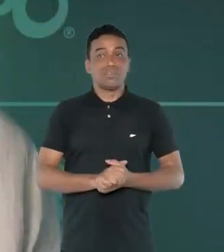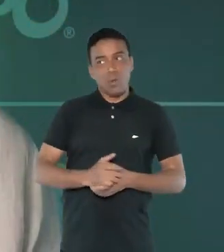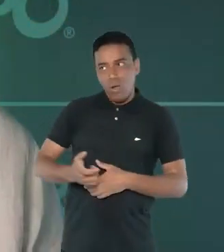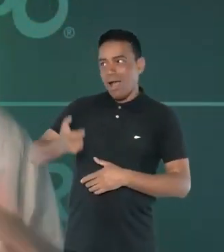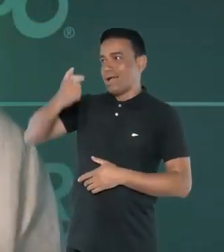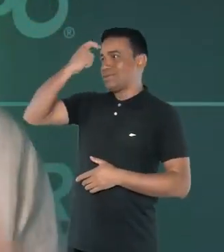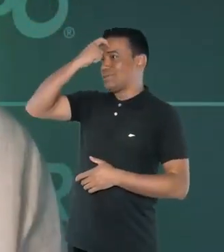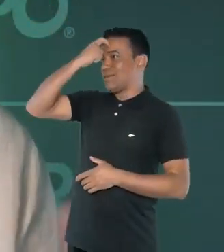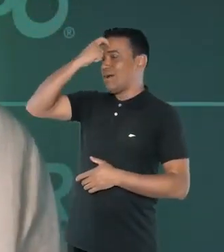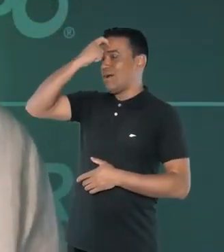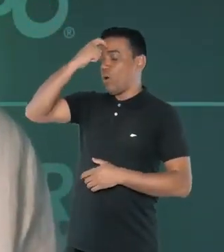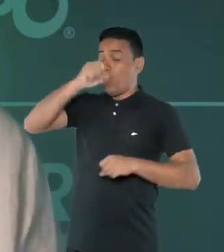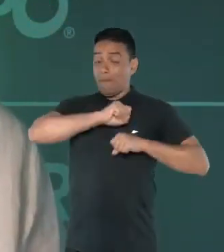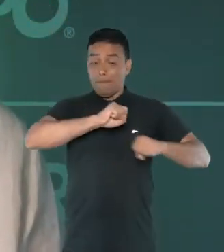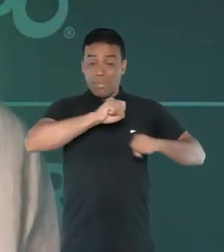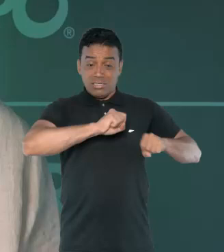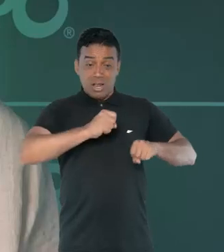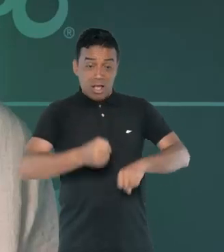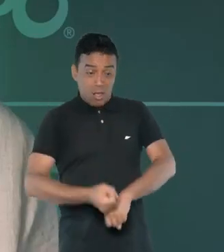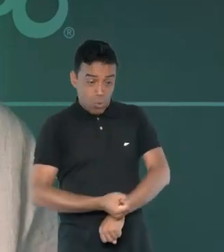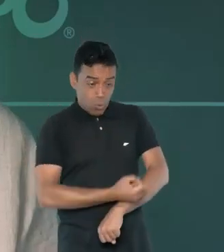emoção, razão e paixão,